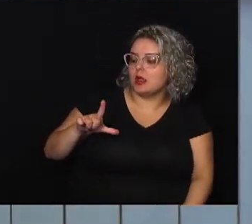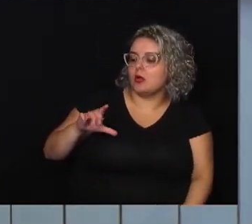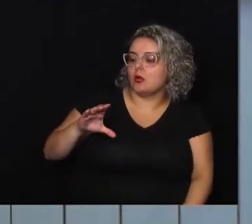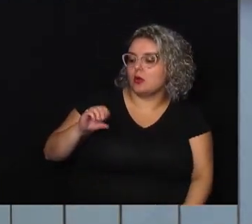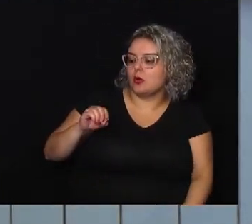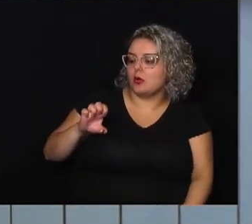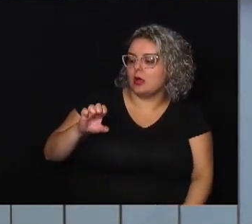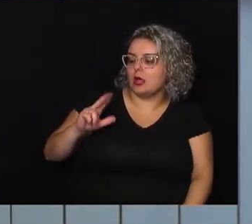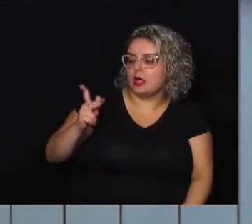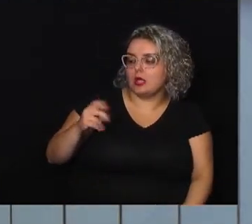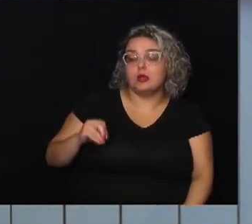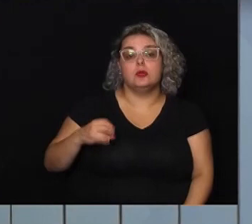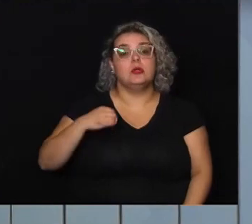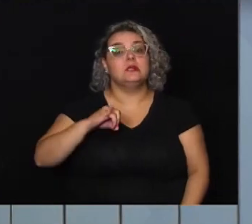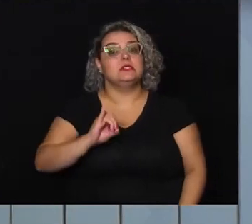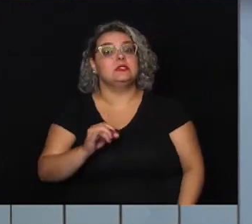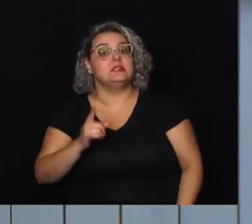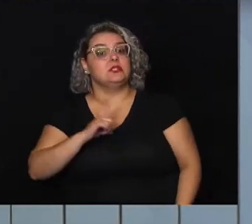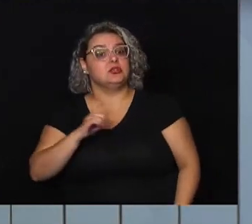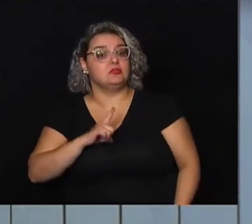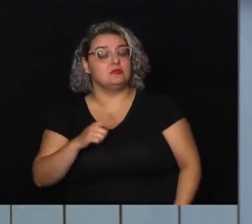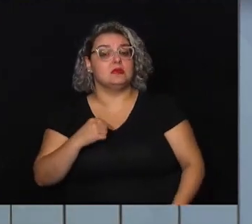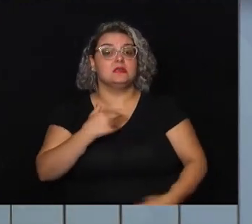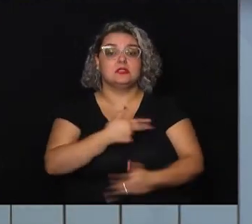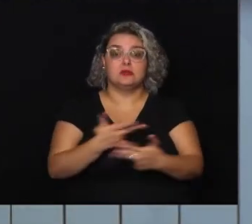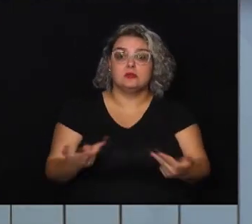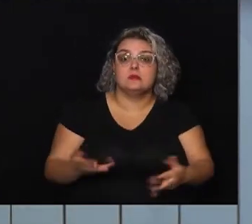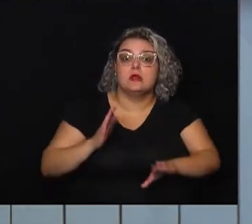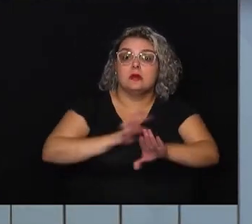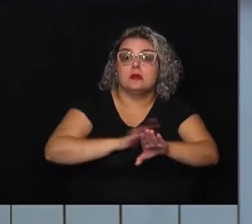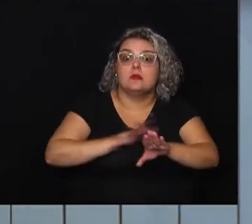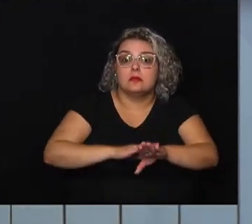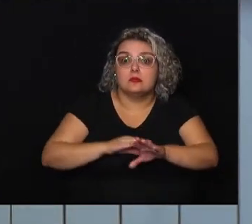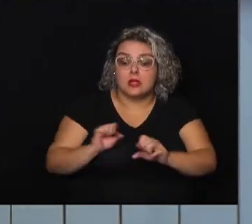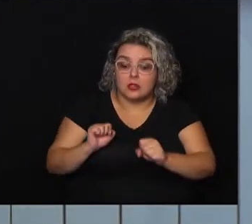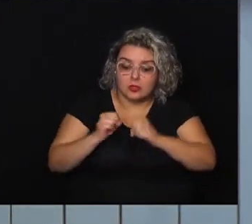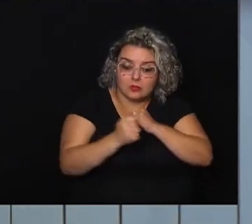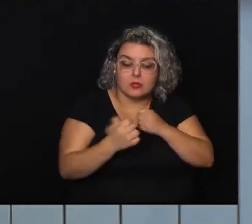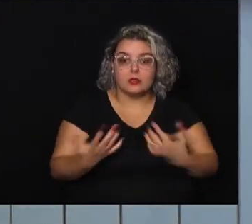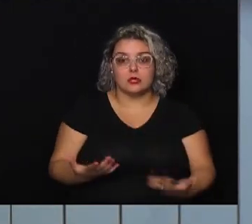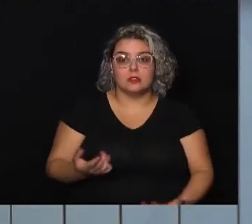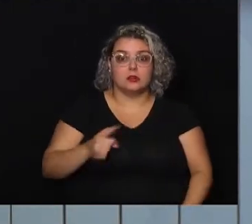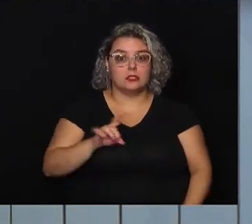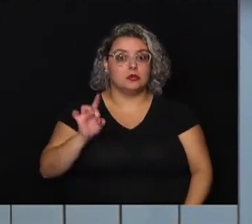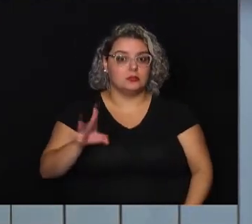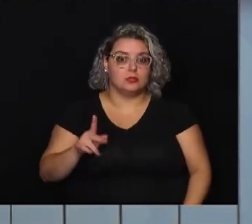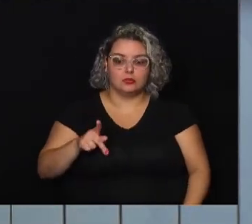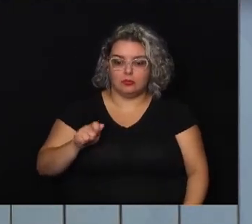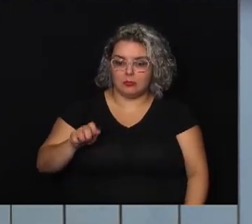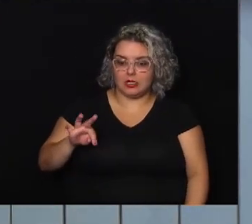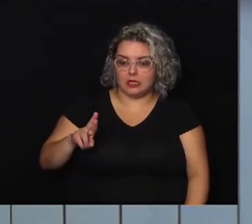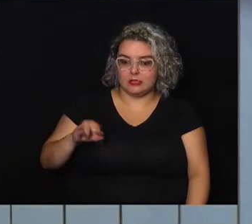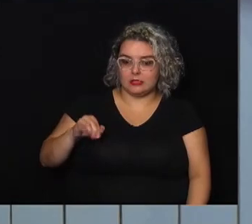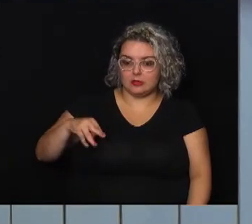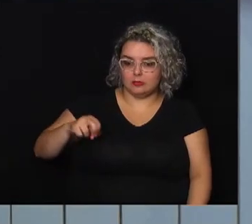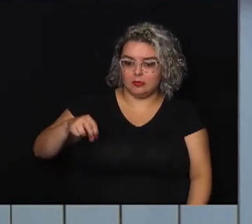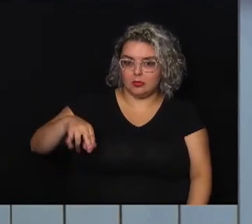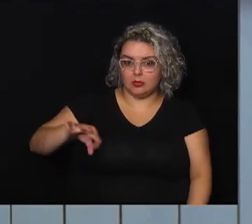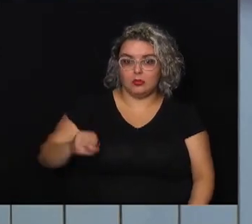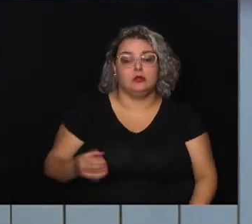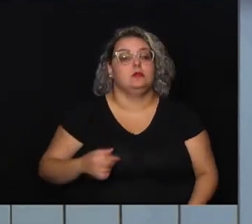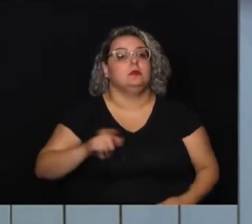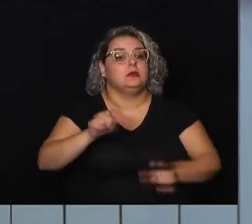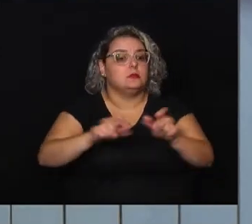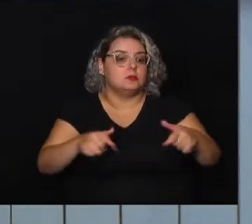se houvesse alguma coisa assim, a gente precisava adotar medidas de proteção, não só do patrimônio, mas também das pessoas que trabalham no